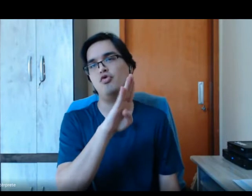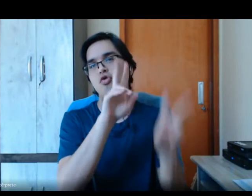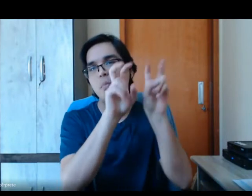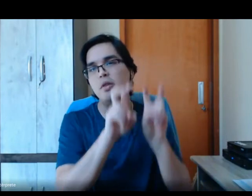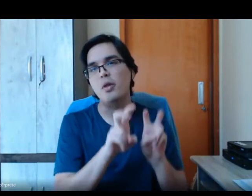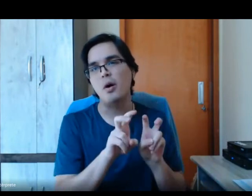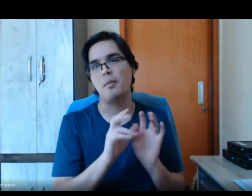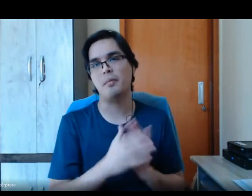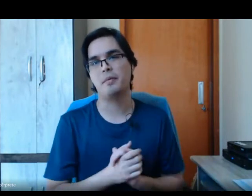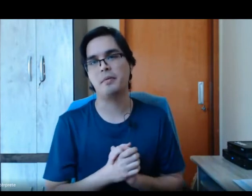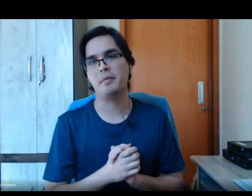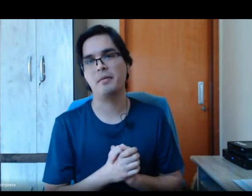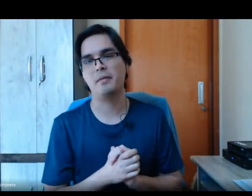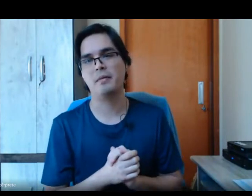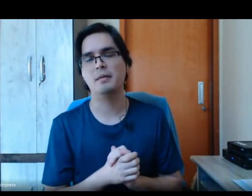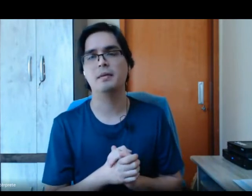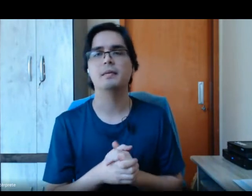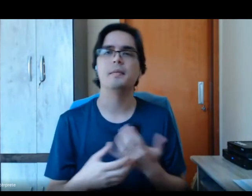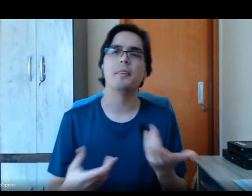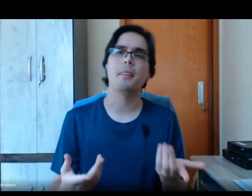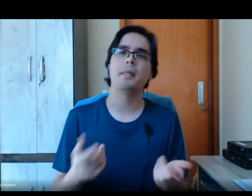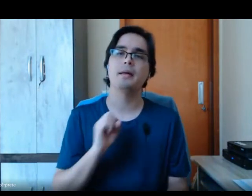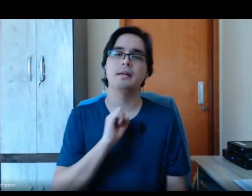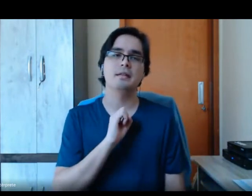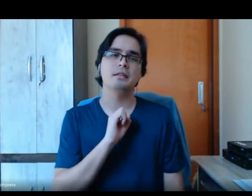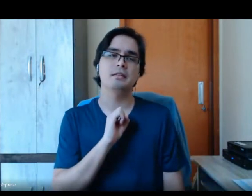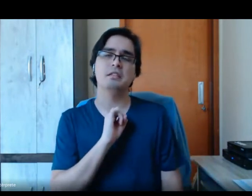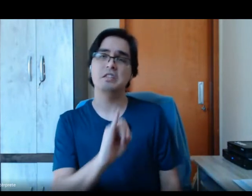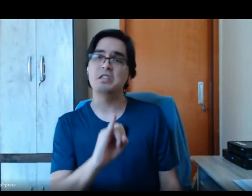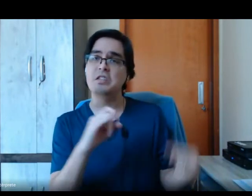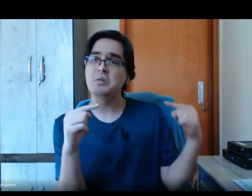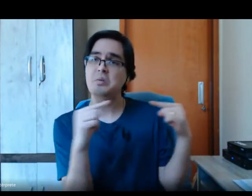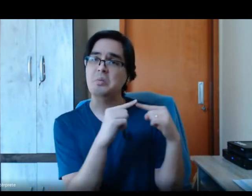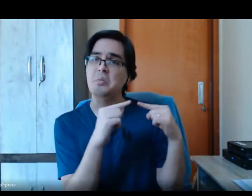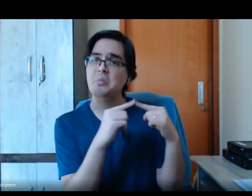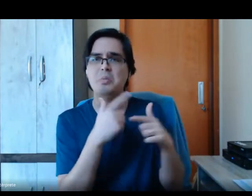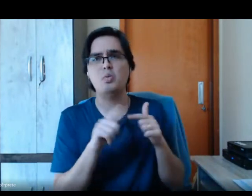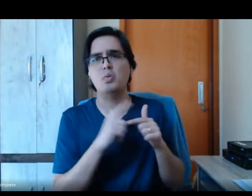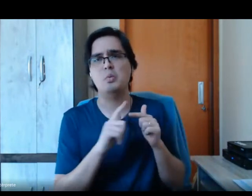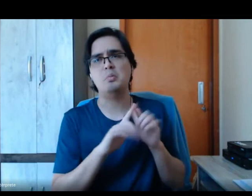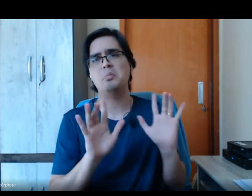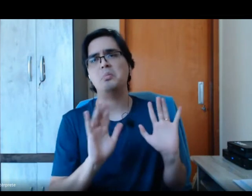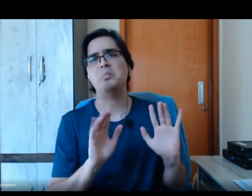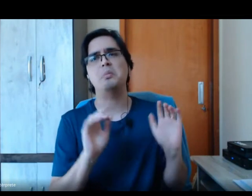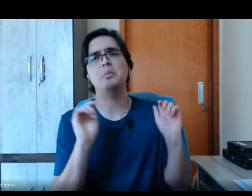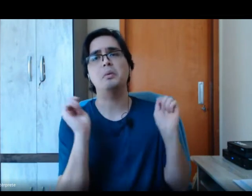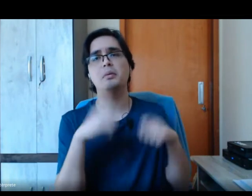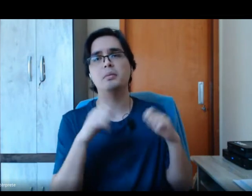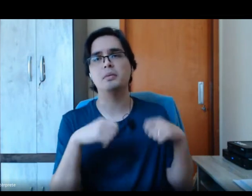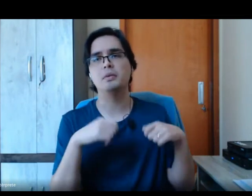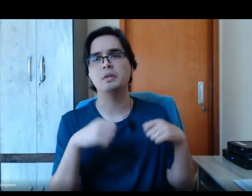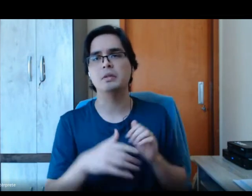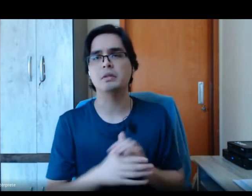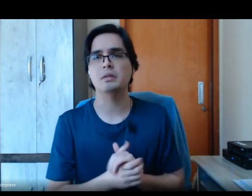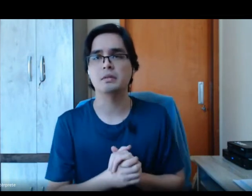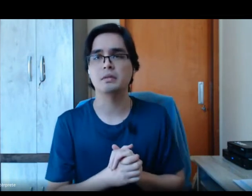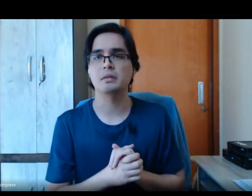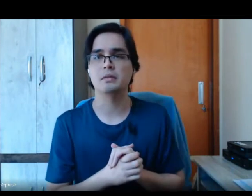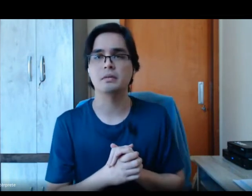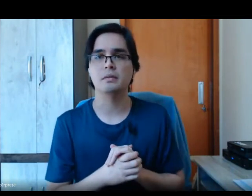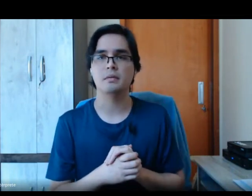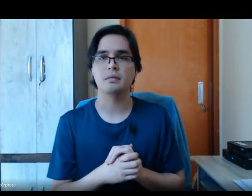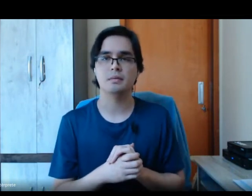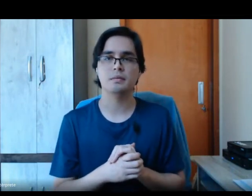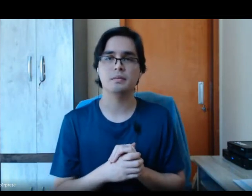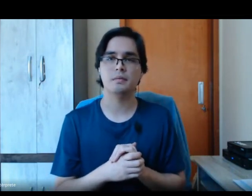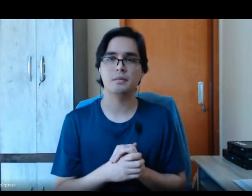está acostumado até. Bom, acho que a gente vai trabalhar muito. Só que eu digo o seguinte, para o aluno, em parte,